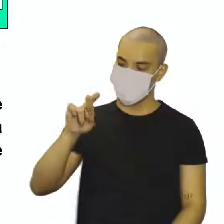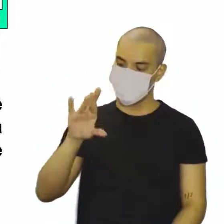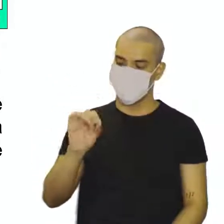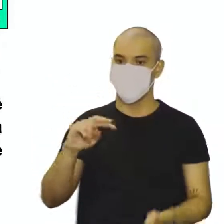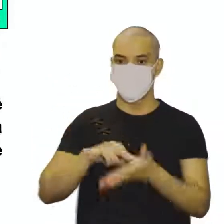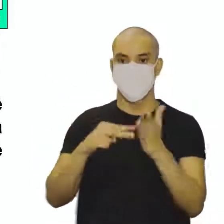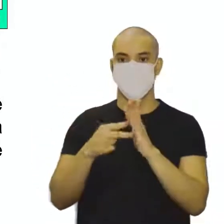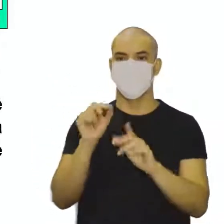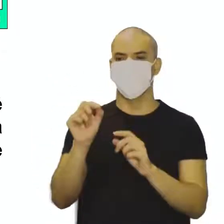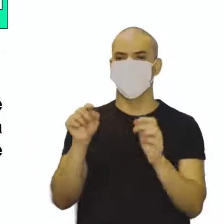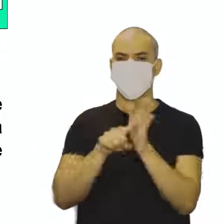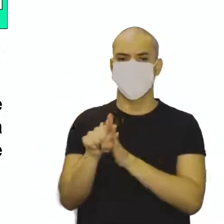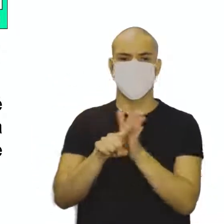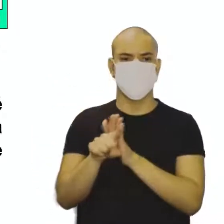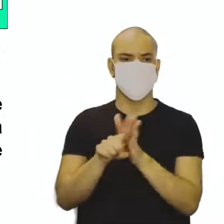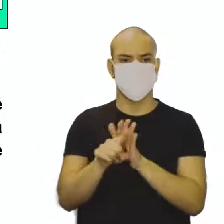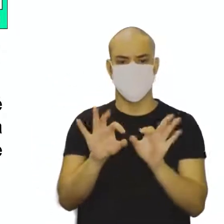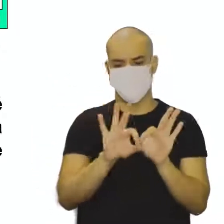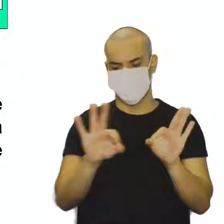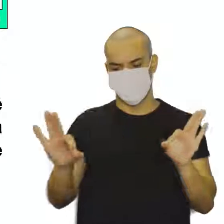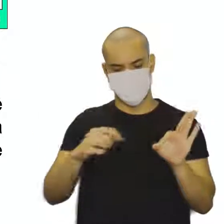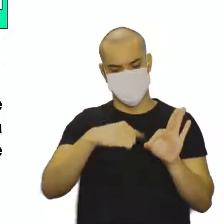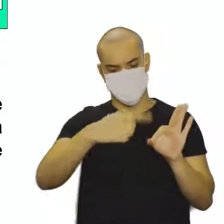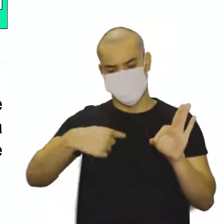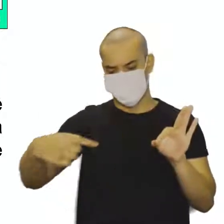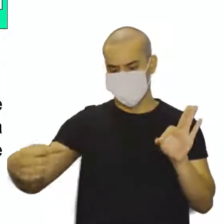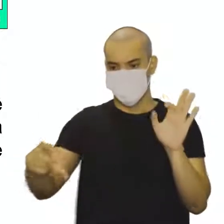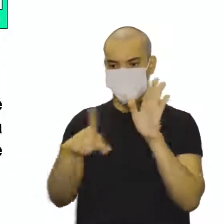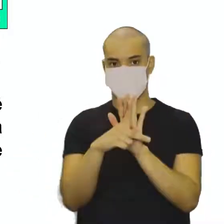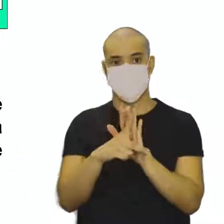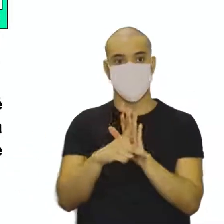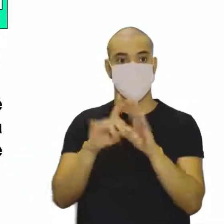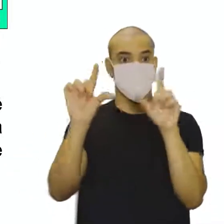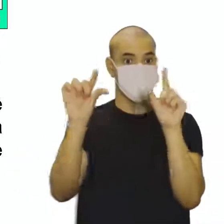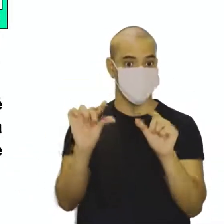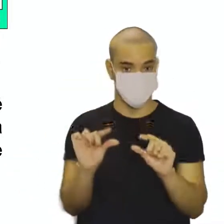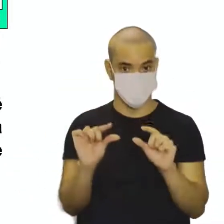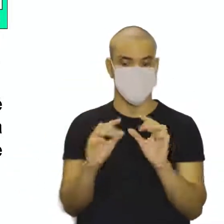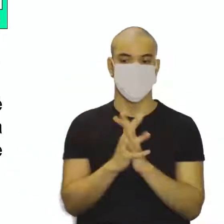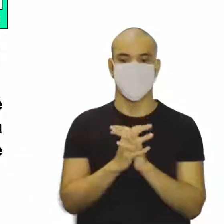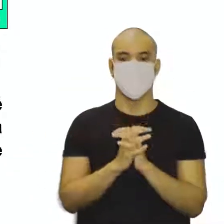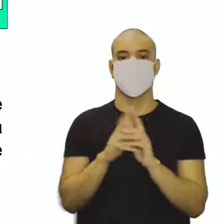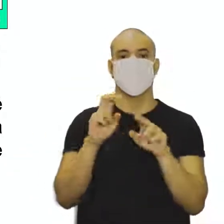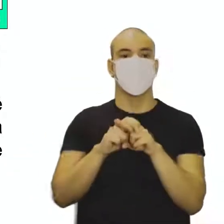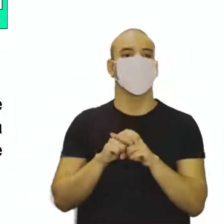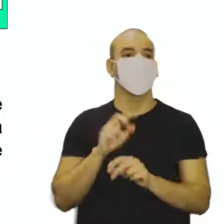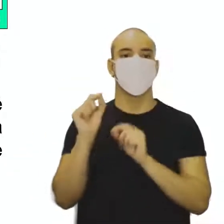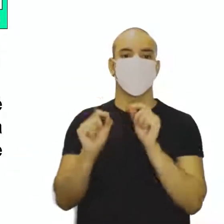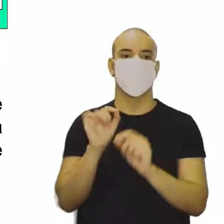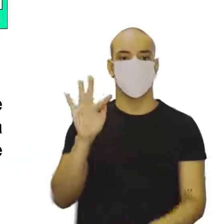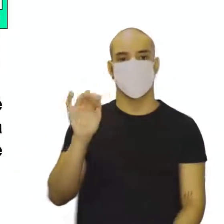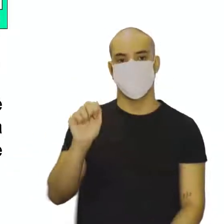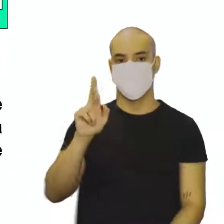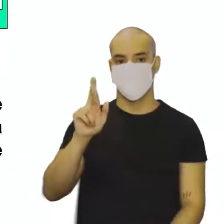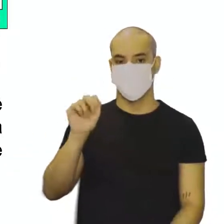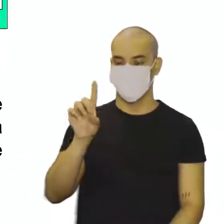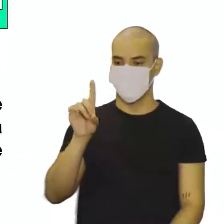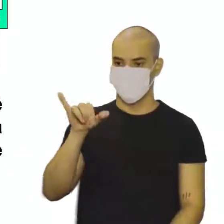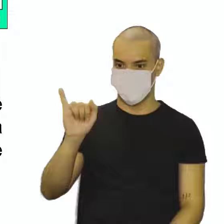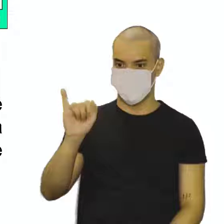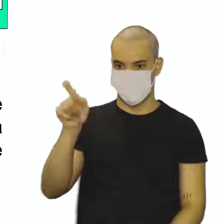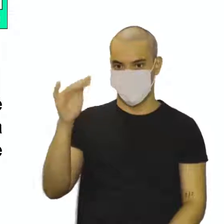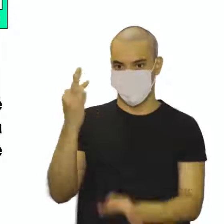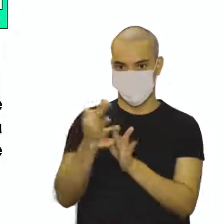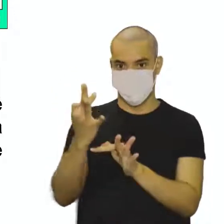para detectar e medir corrente de baixa intensidade, certo? Então, pessoal, o que o Faraday descobriu? Que nós